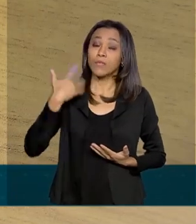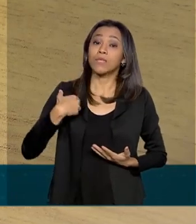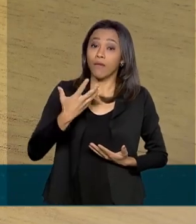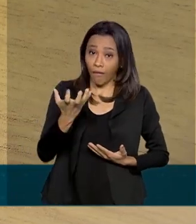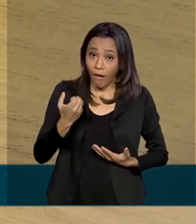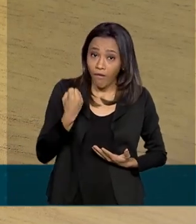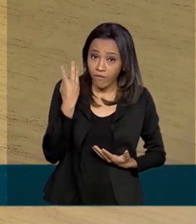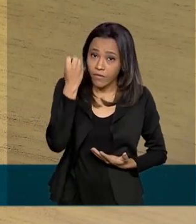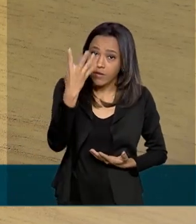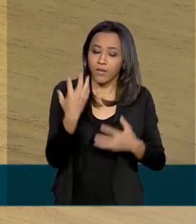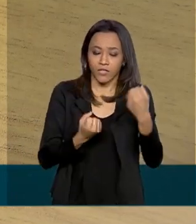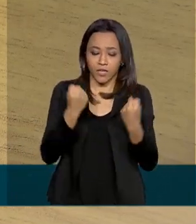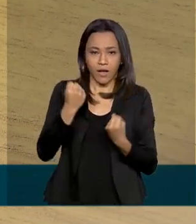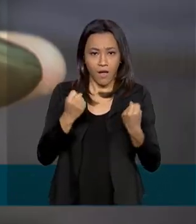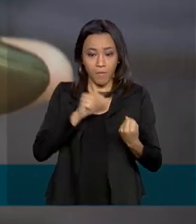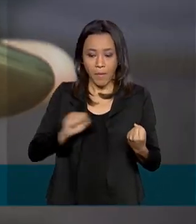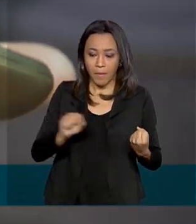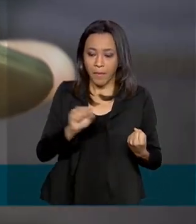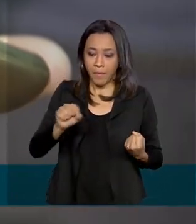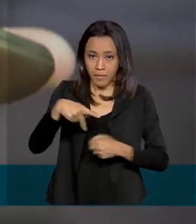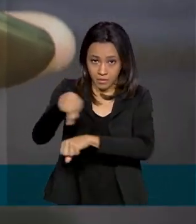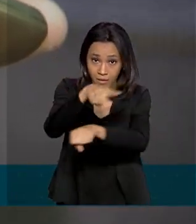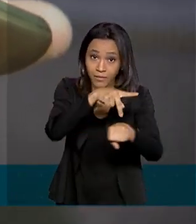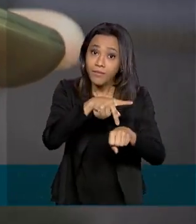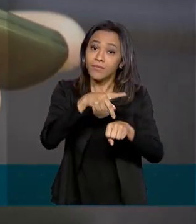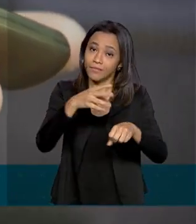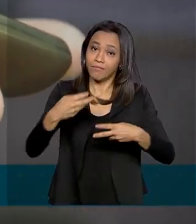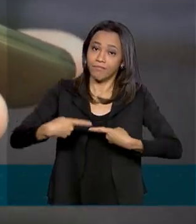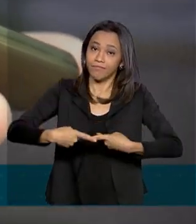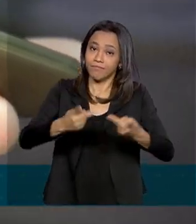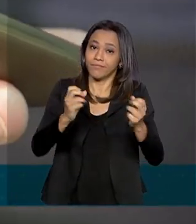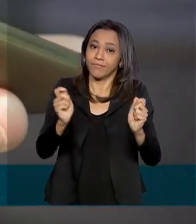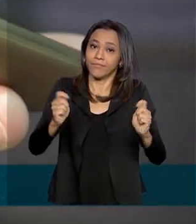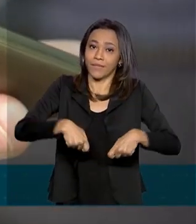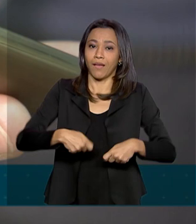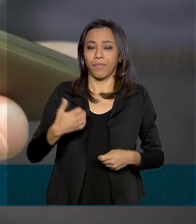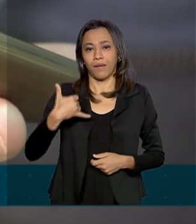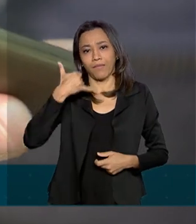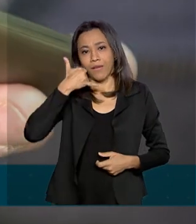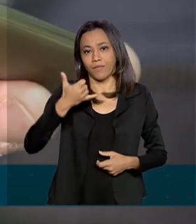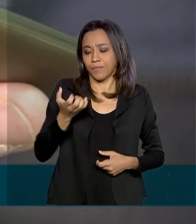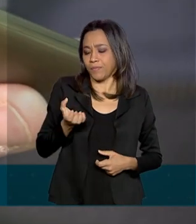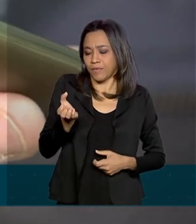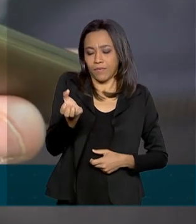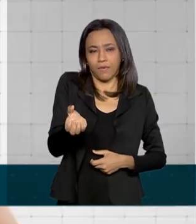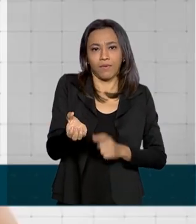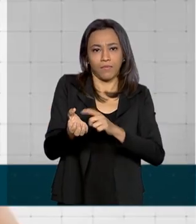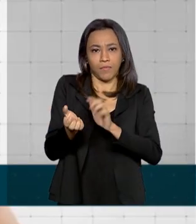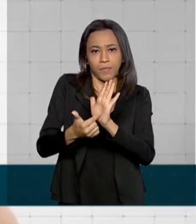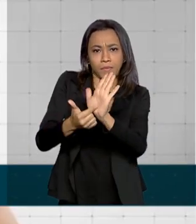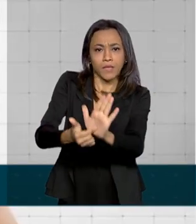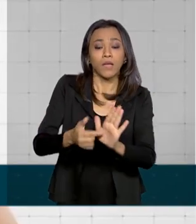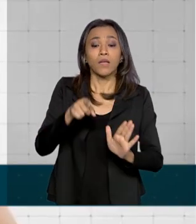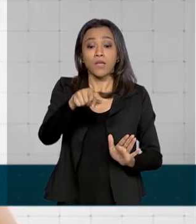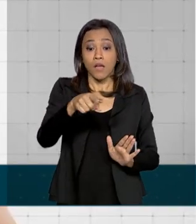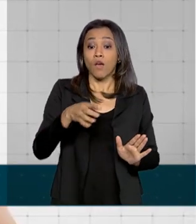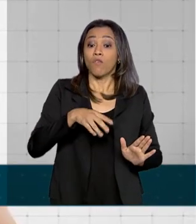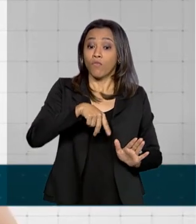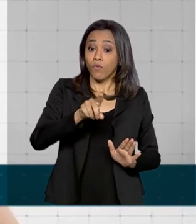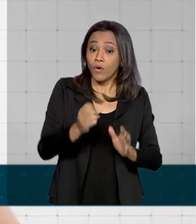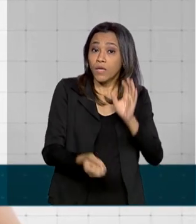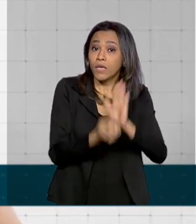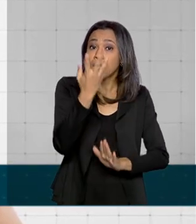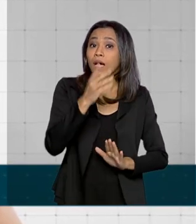carro entre esses países. Para verificação da veracidade dos documentos de trânsito, foi desenvolvido o